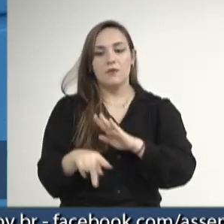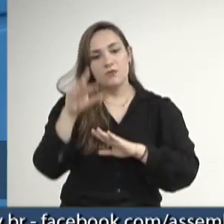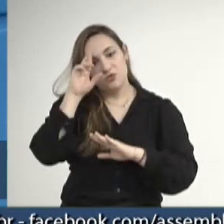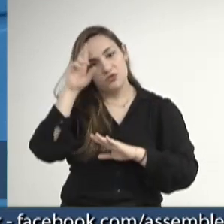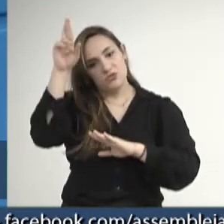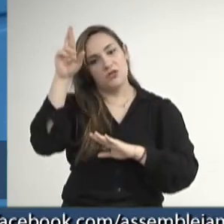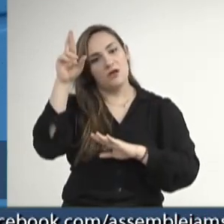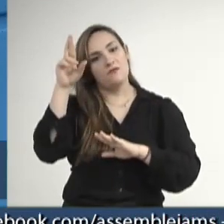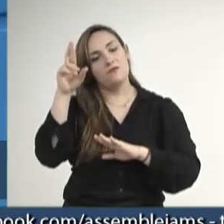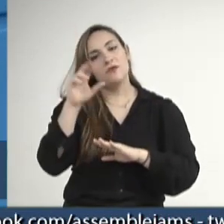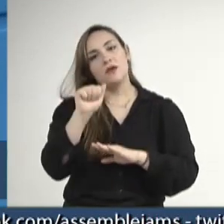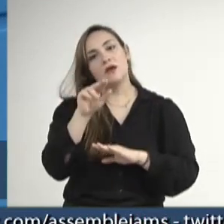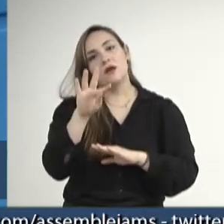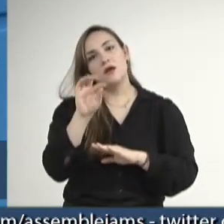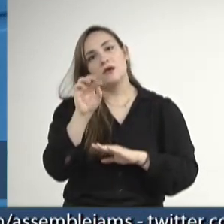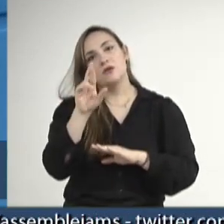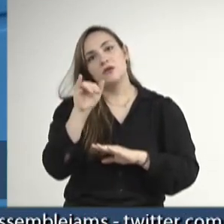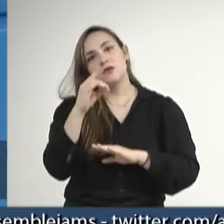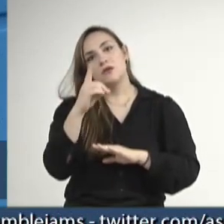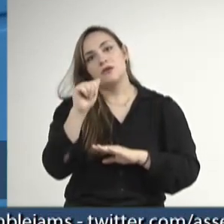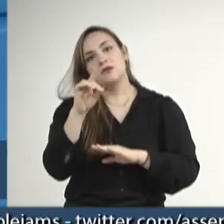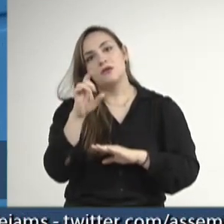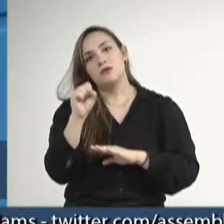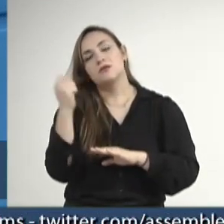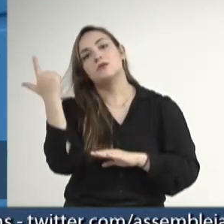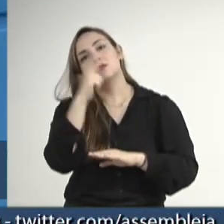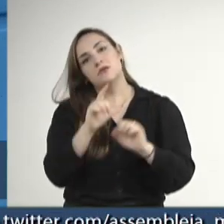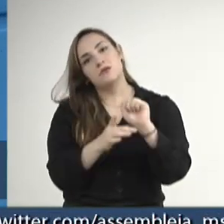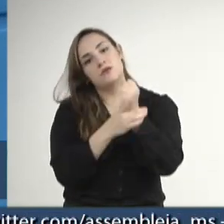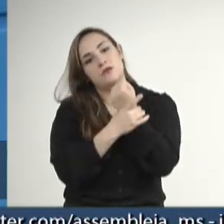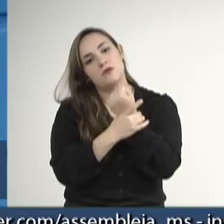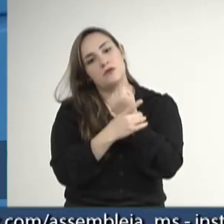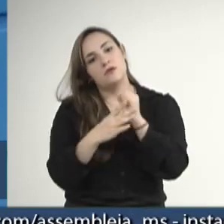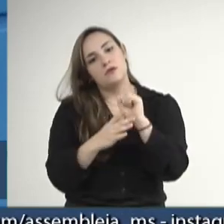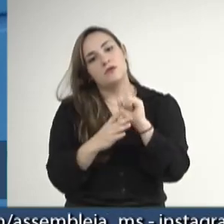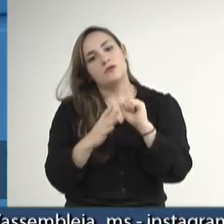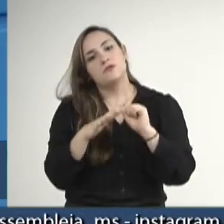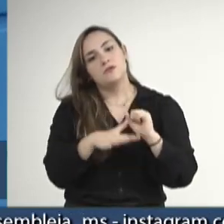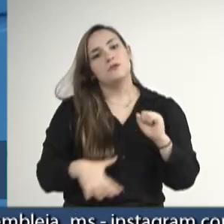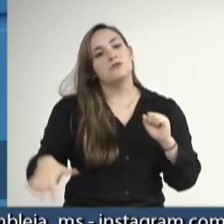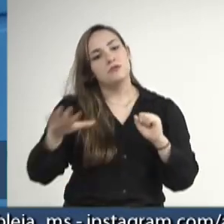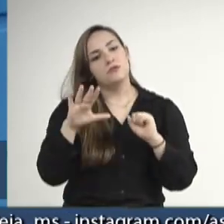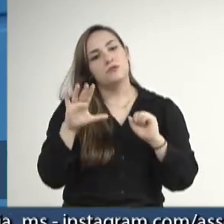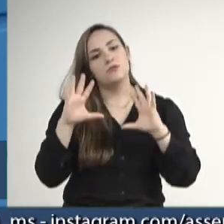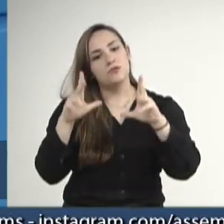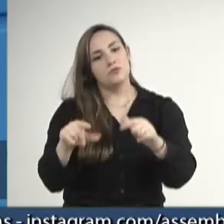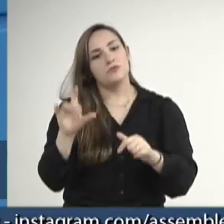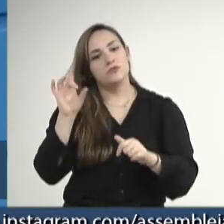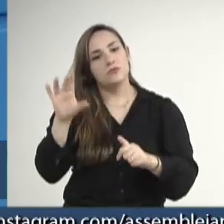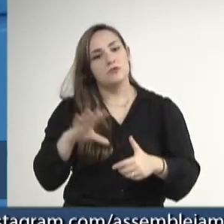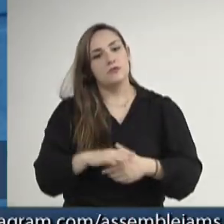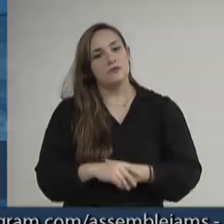assim garantiu a segurança e a integridade física de todos somente isso é o presidente